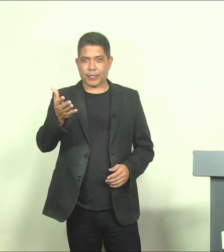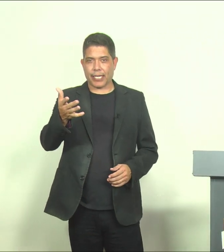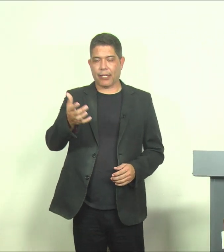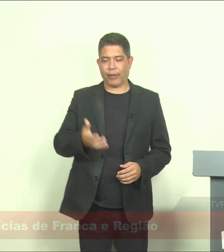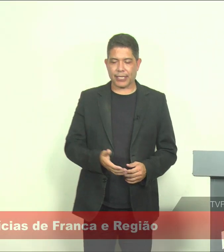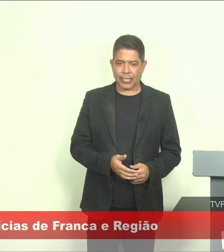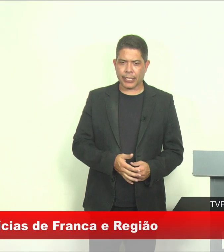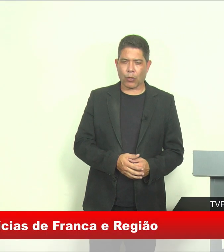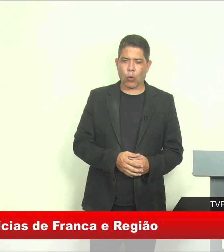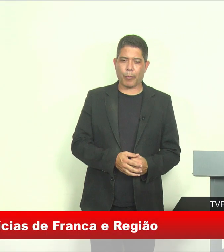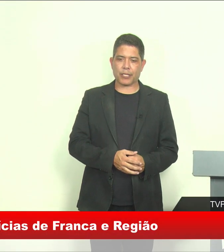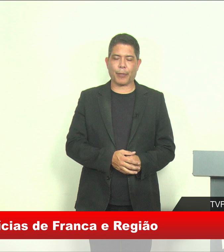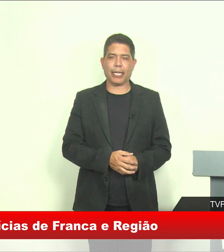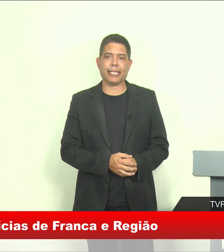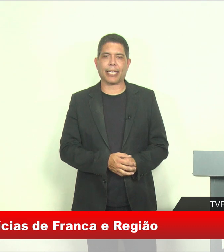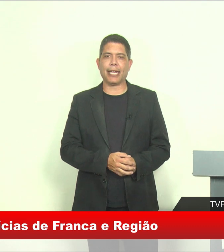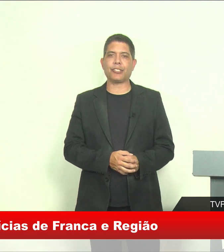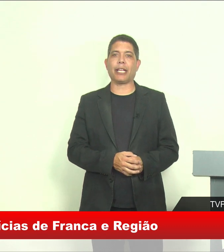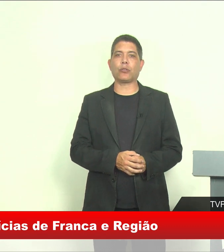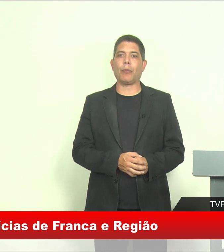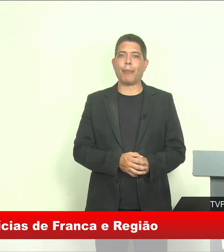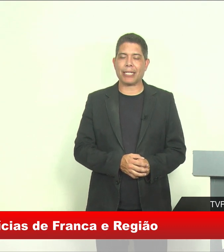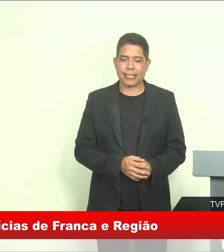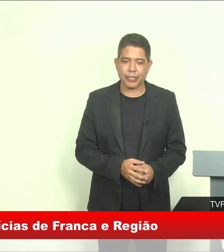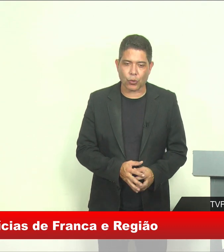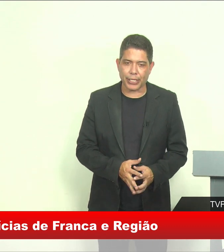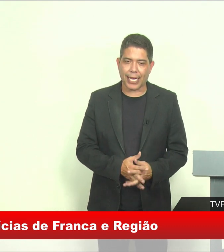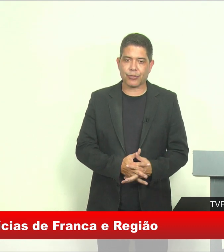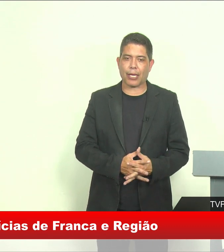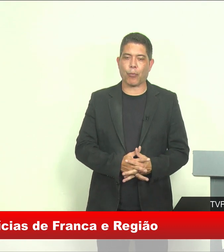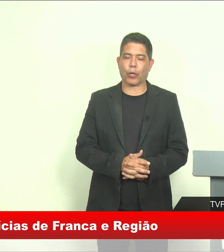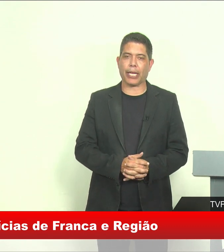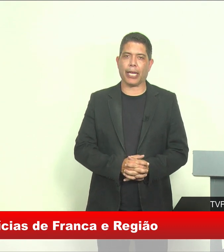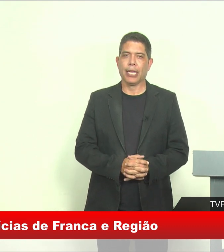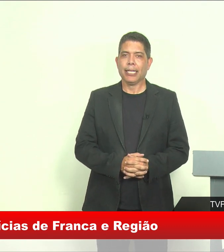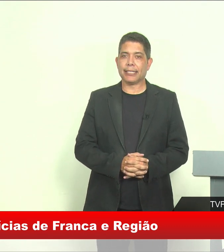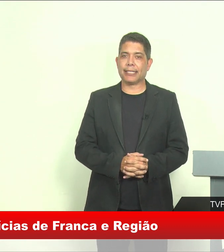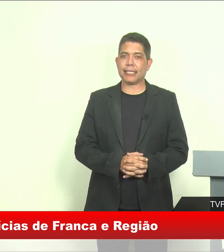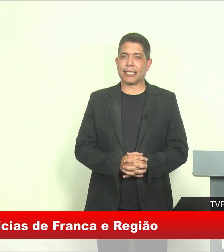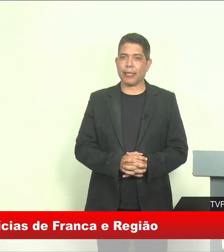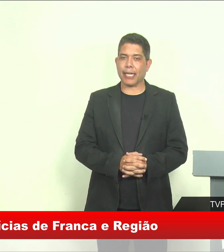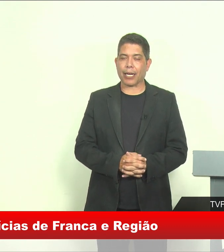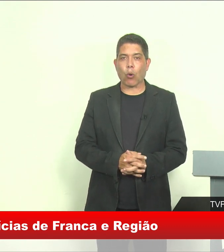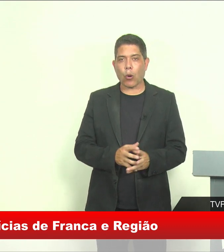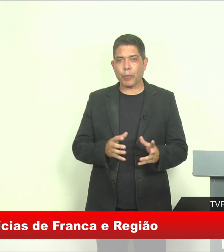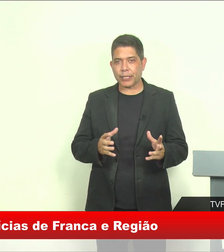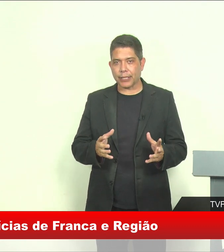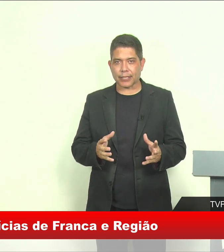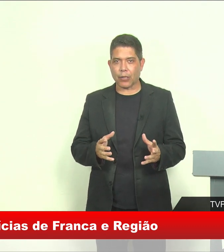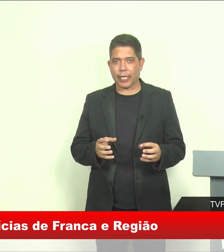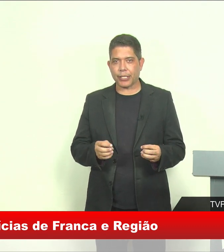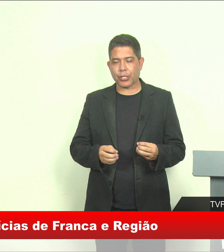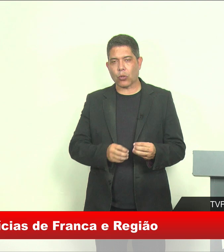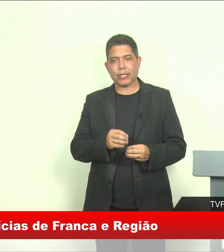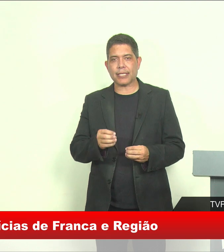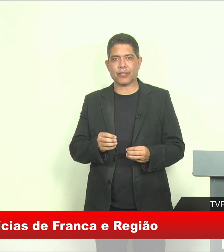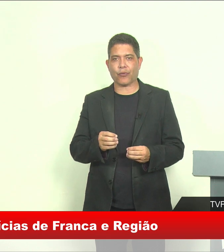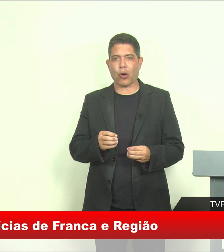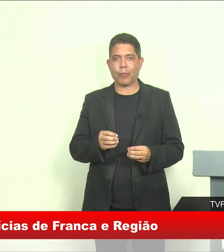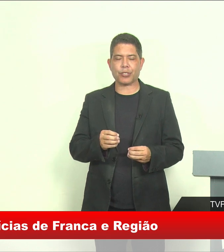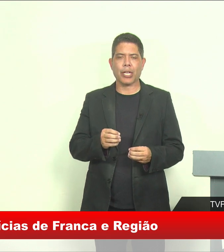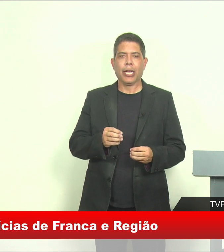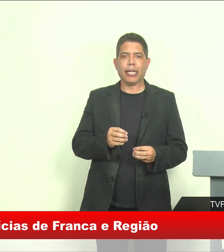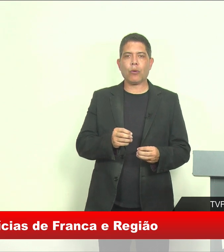E se você faz compras pela internet, tem que tomar bastante cuidado, sabe por quê? Existem, né, golpes que estão aí de todas